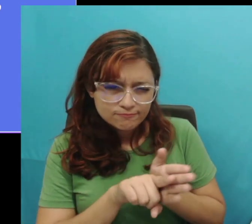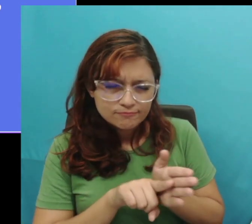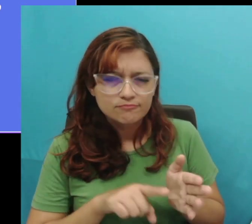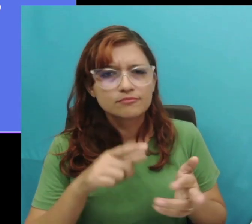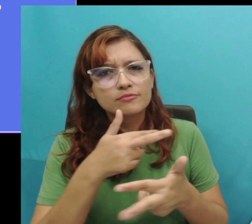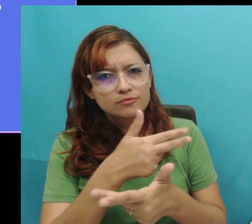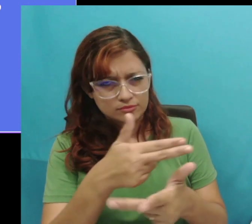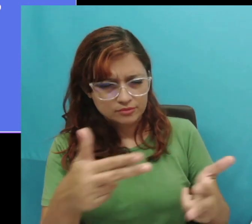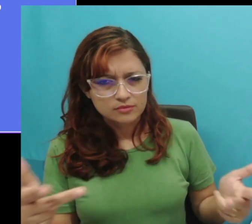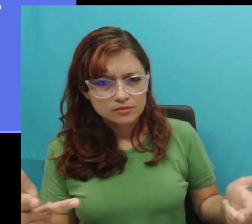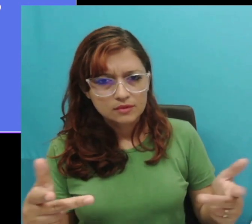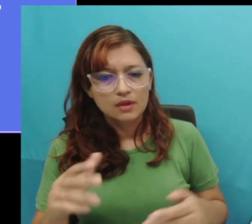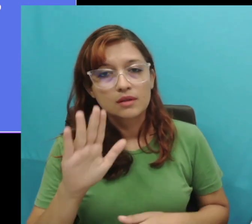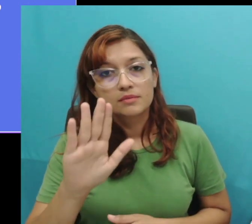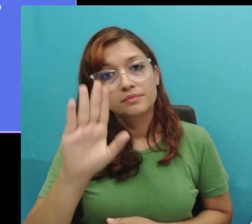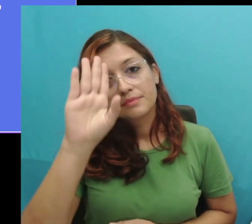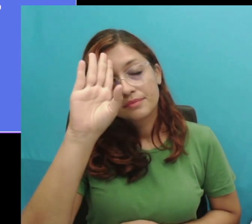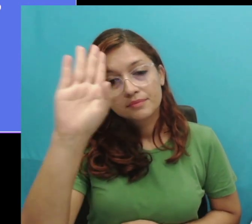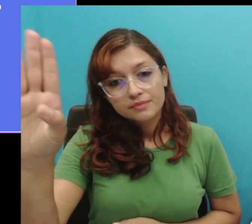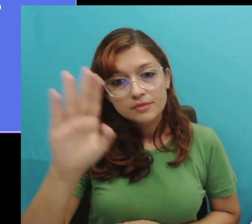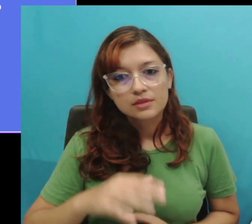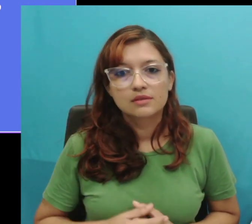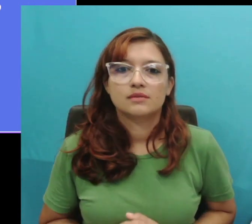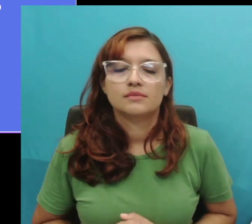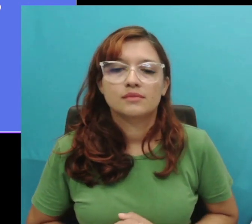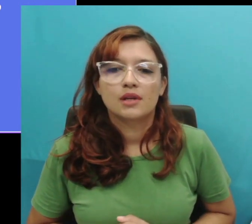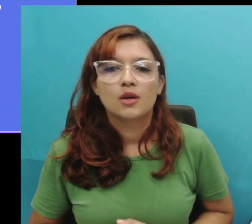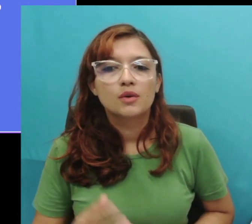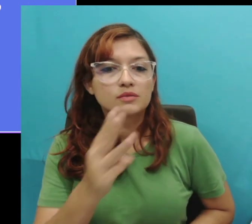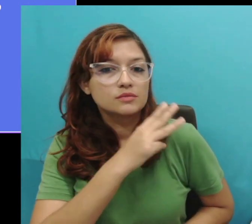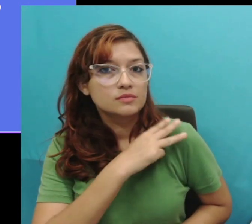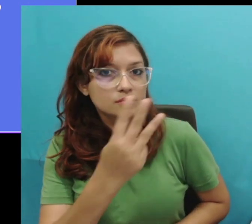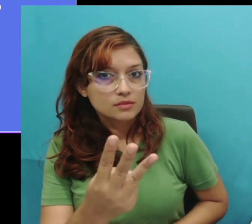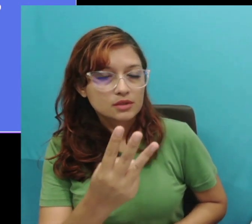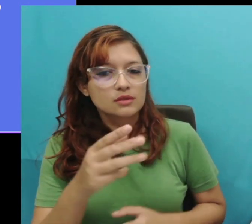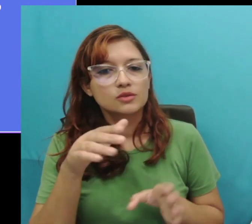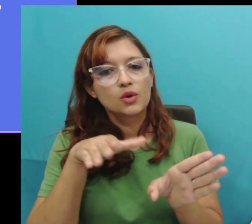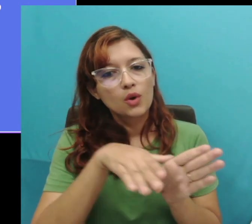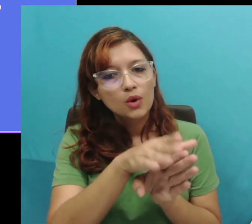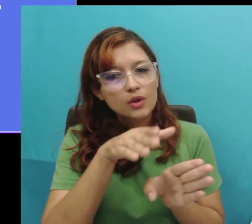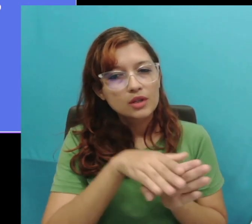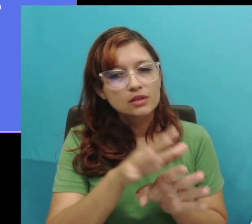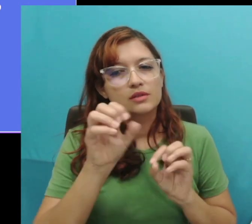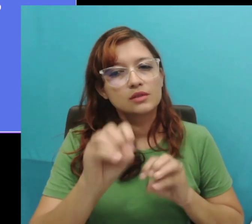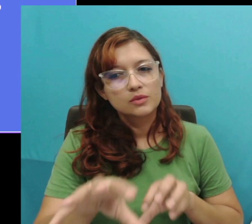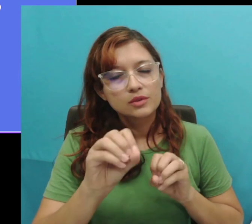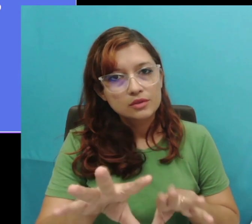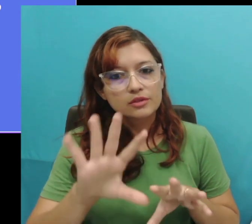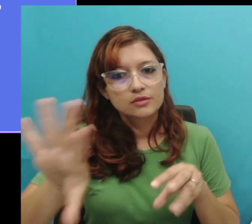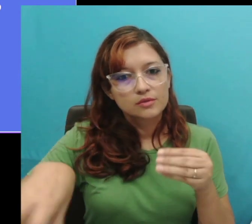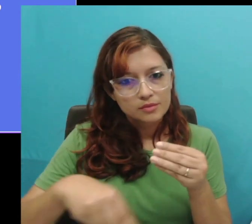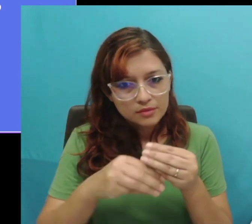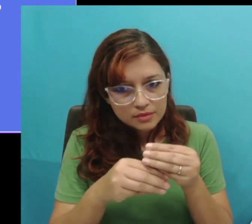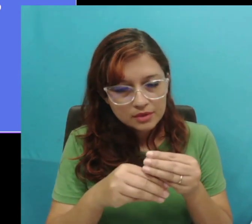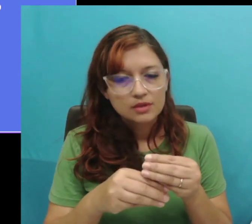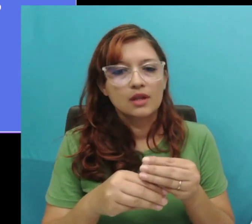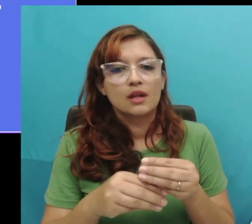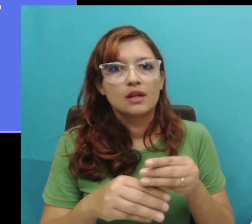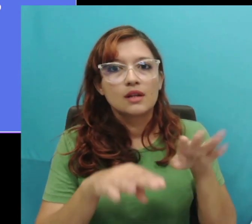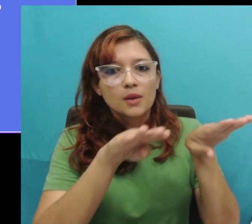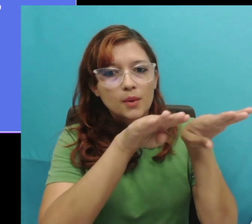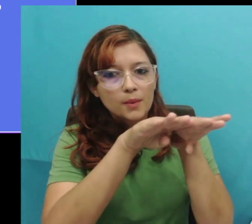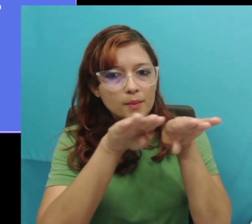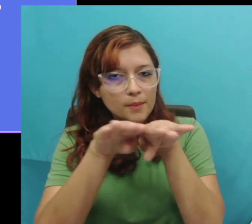Então, na pesquisa tem vários autores, mas o que eu achei